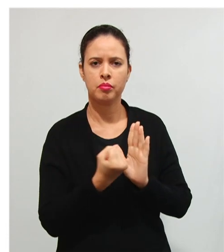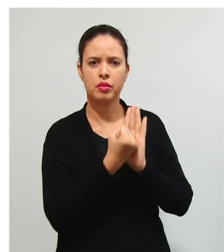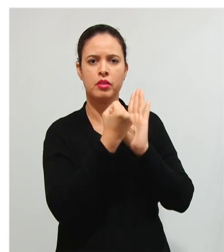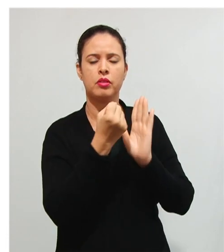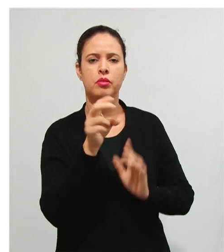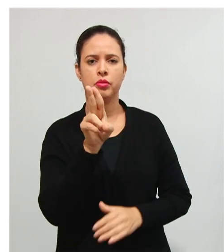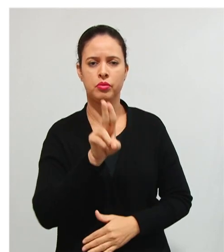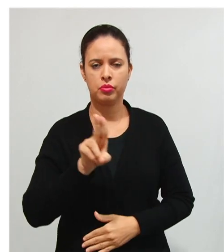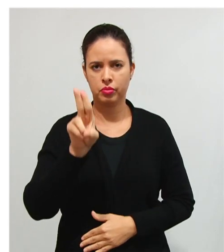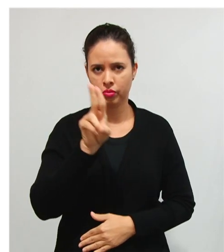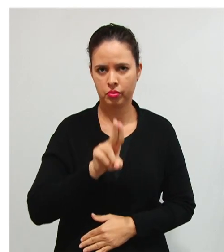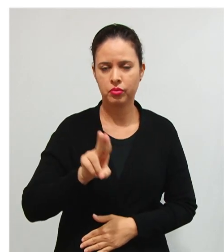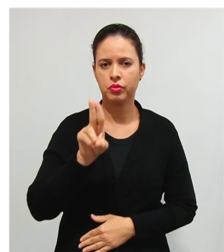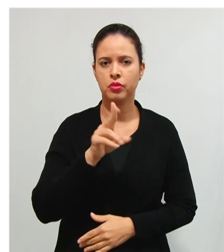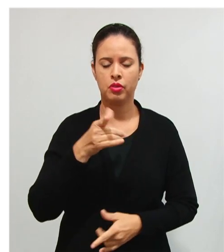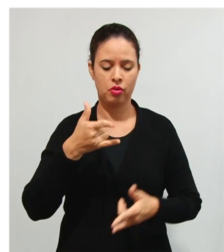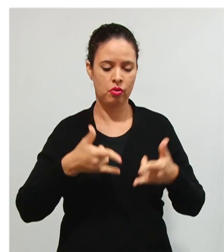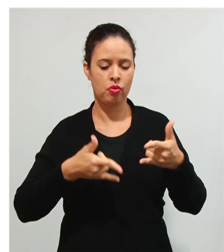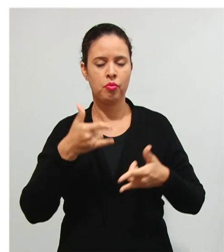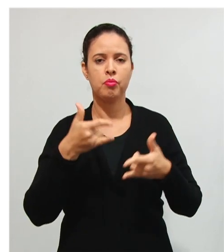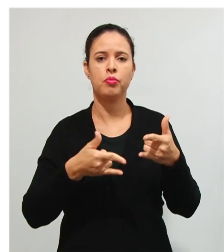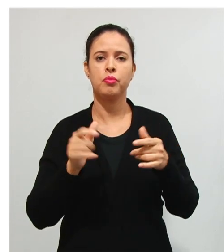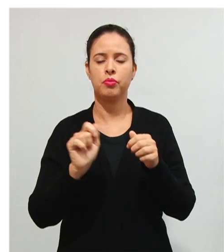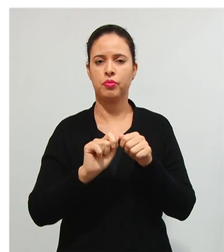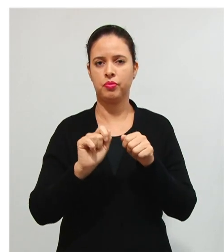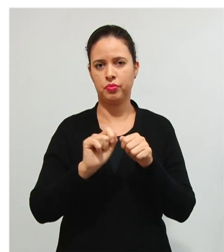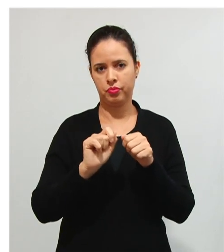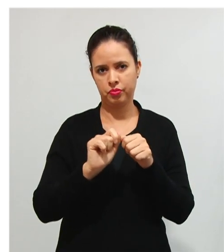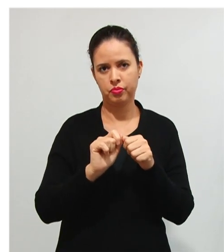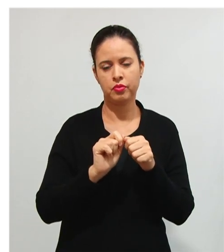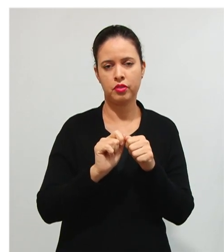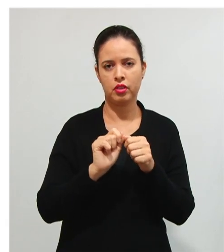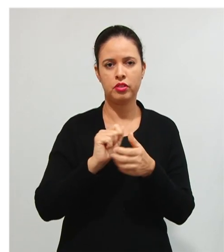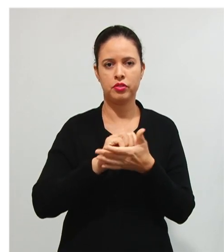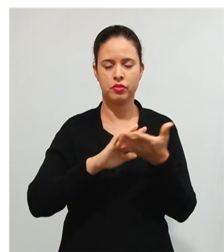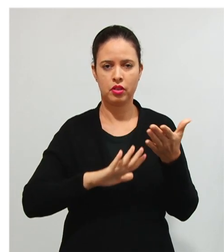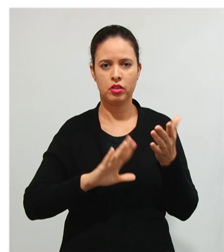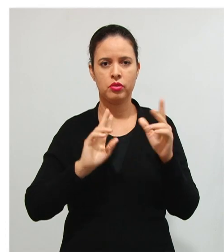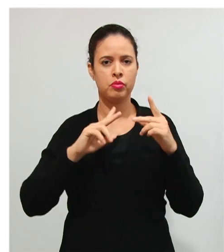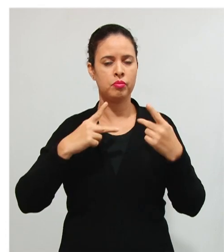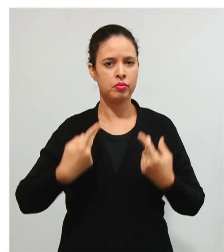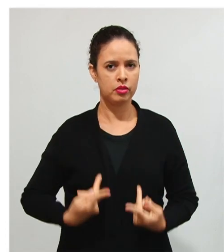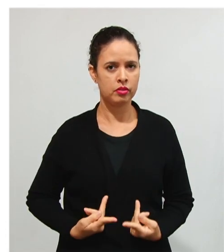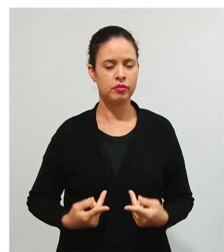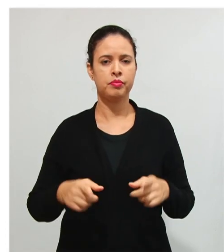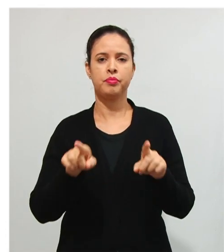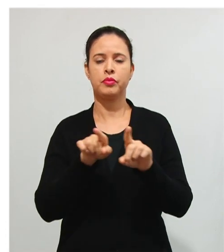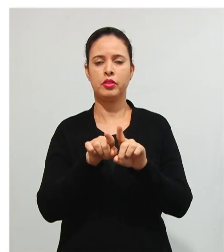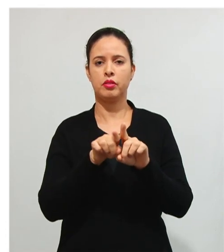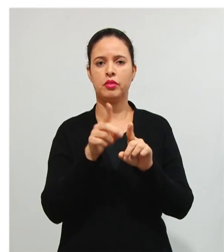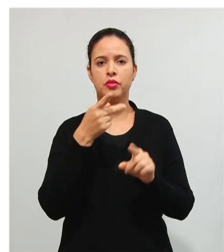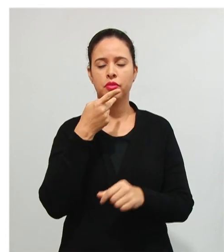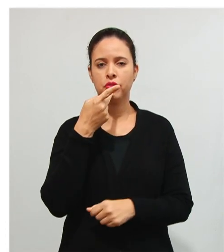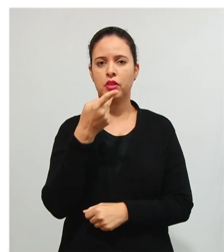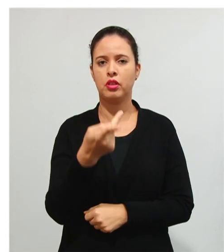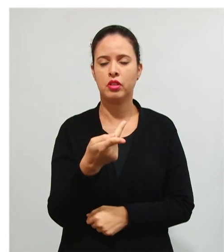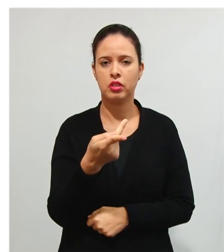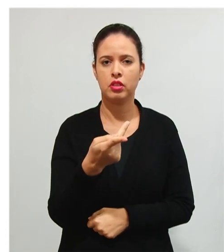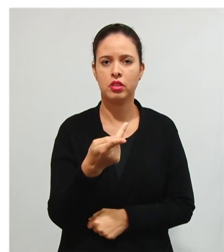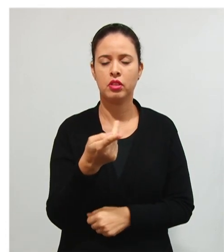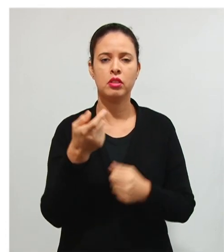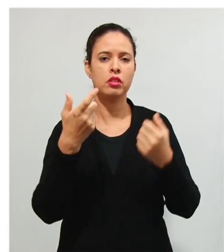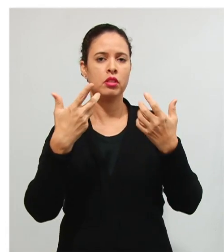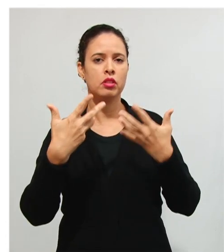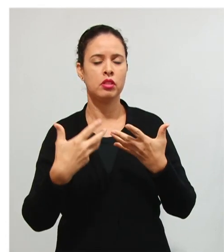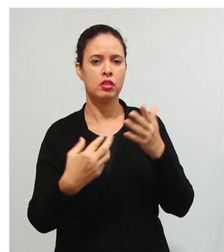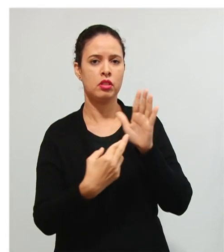uso de robôs, por exemplo, para executar tarefas humanas? Além disso, quando a gente fala de robótica, a gente está falando